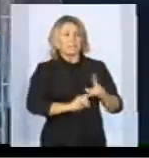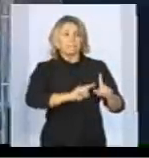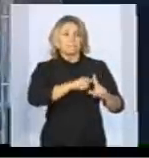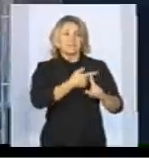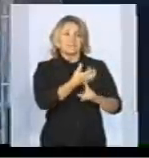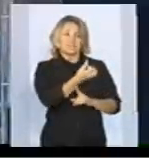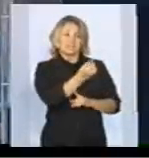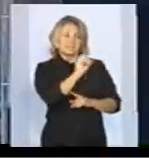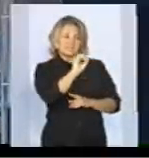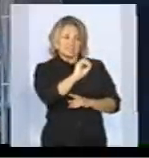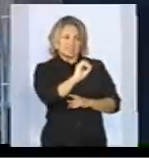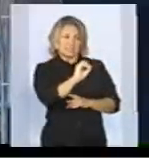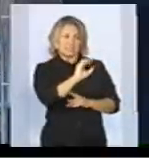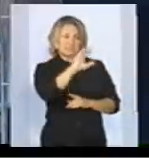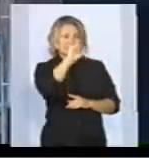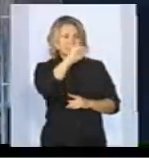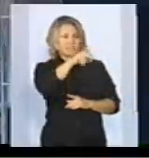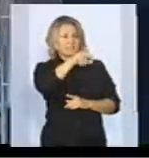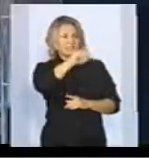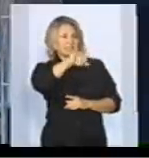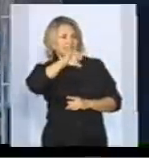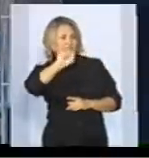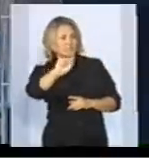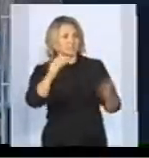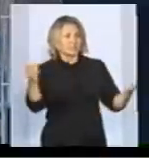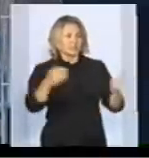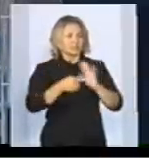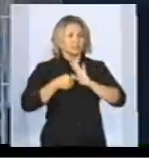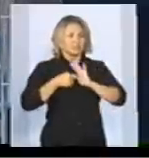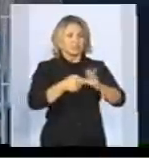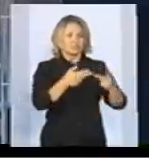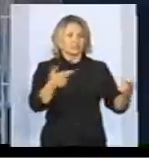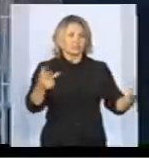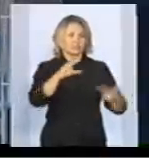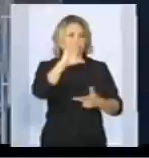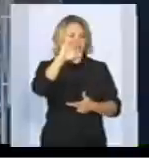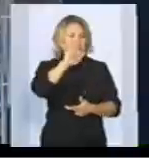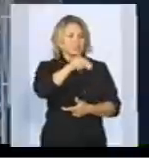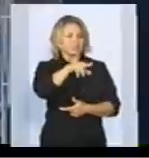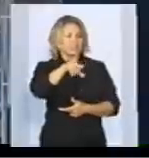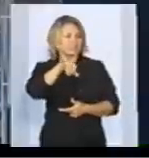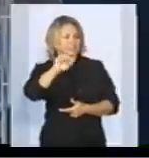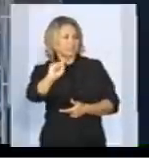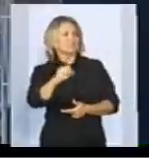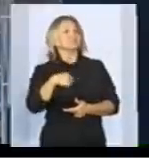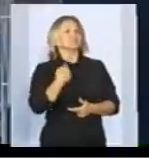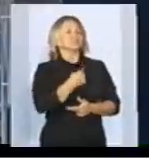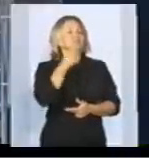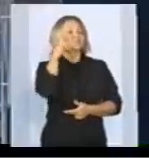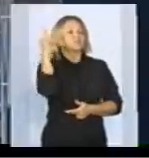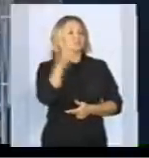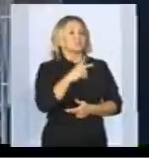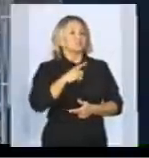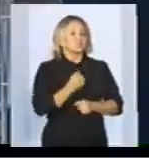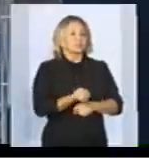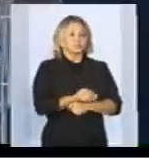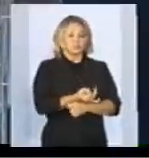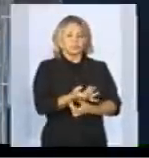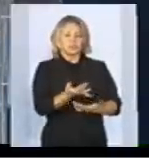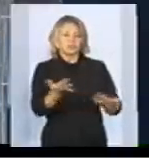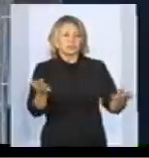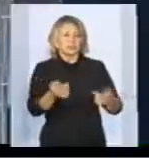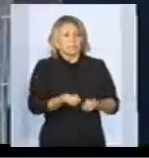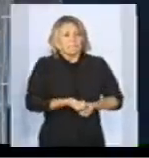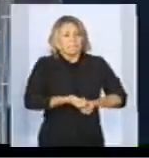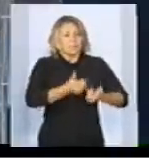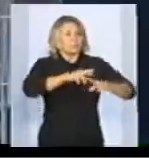contudo basta olhar a propriedade e a programação exibida por estes canais que nós vamos verificar que temos muita quantidade mas